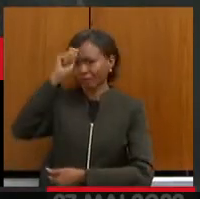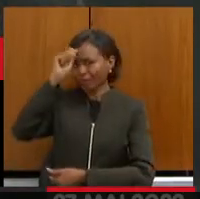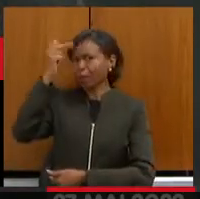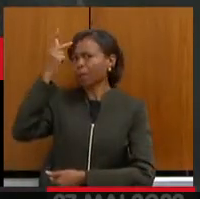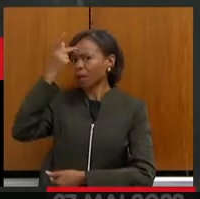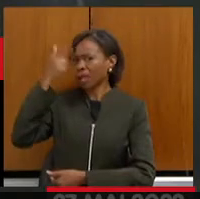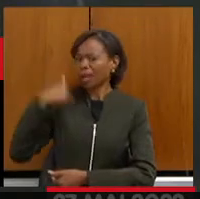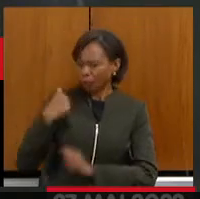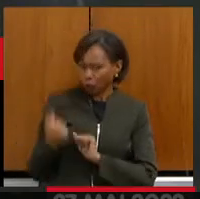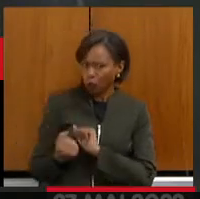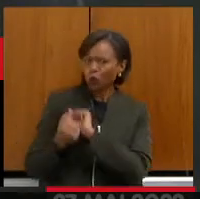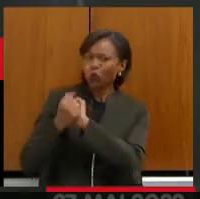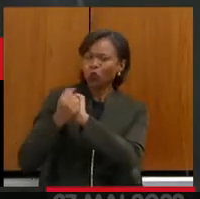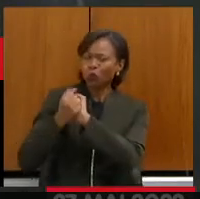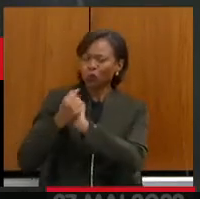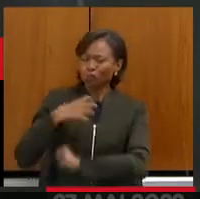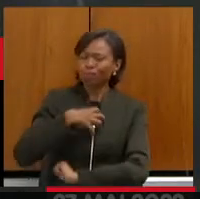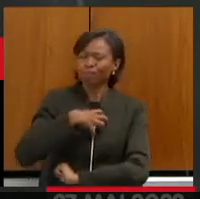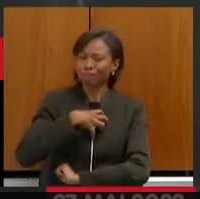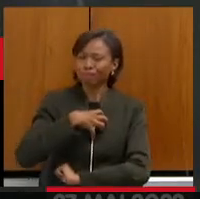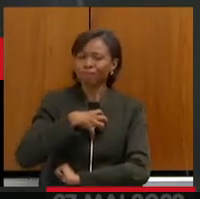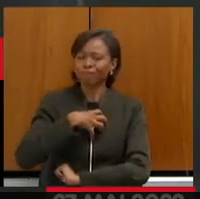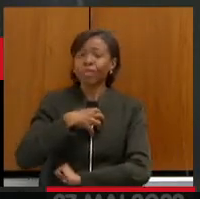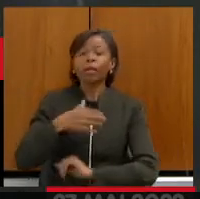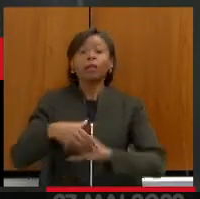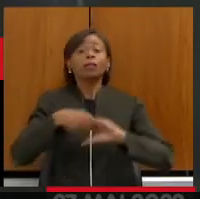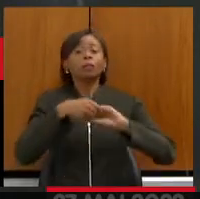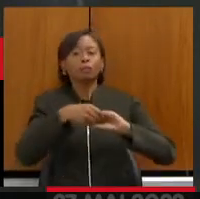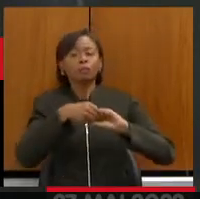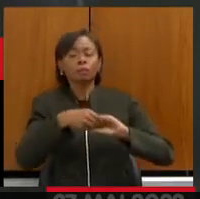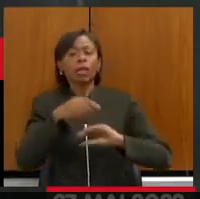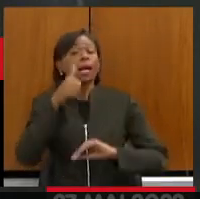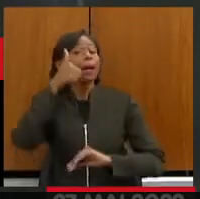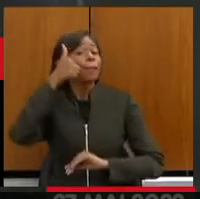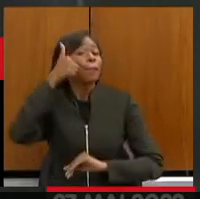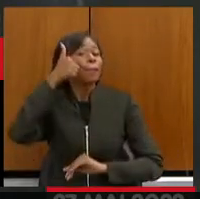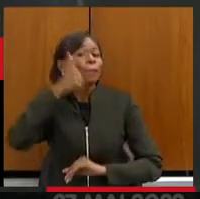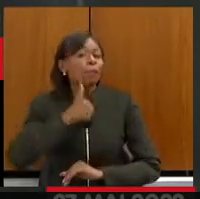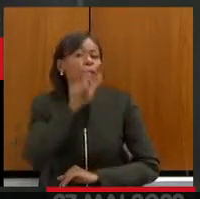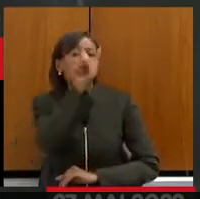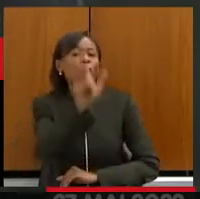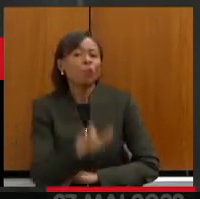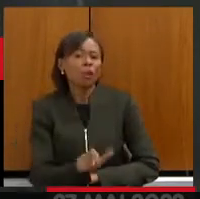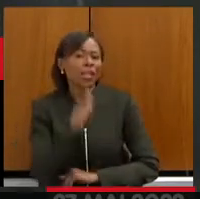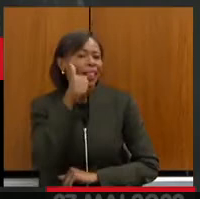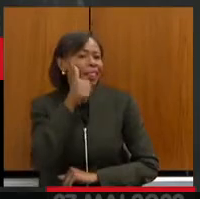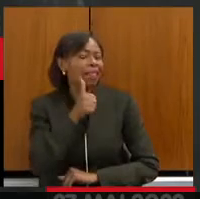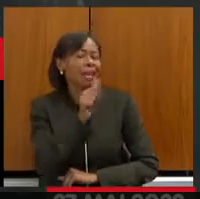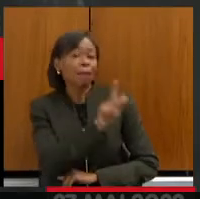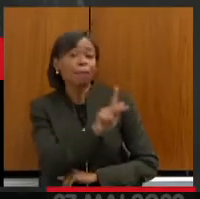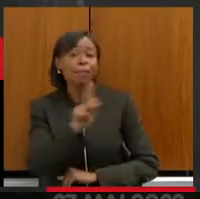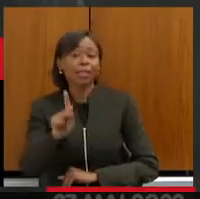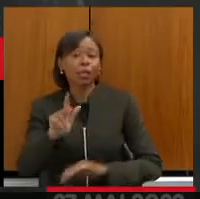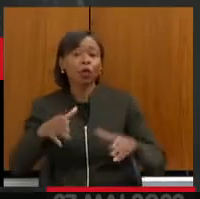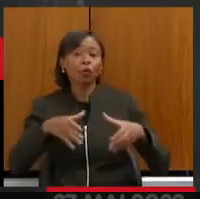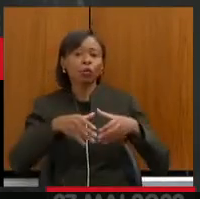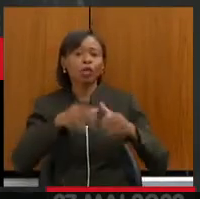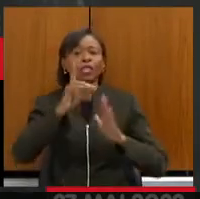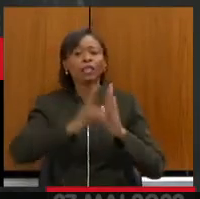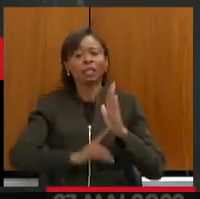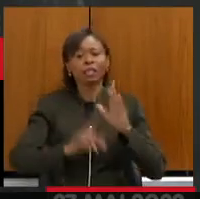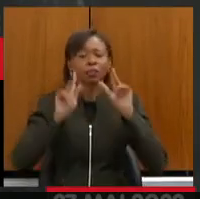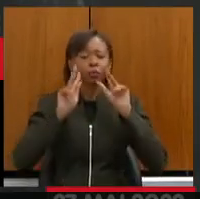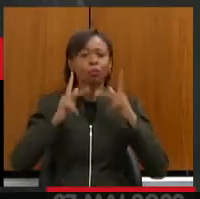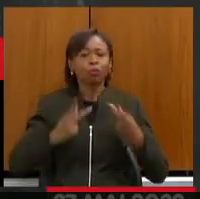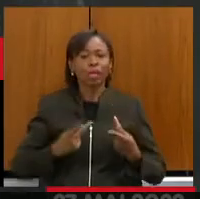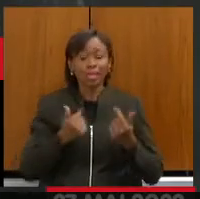quero cumprimentar a Presidenta da Comissão de Direitos Humanos da Assembleia e vice presidente da Comissão de